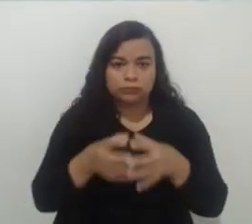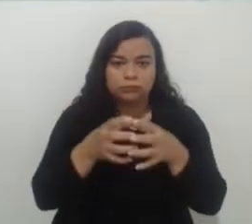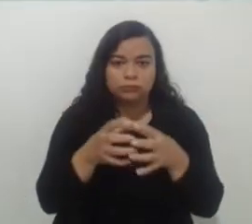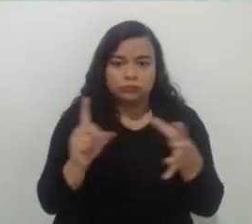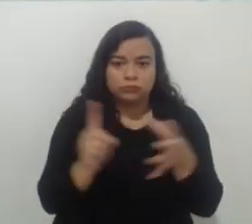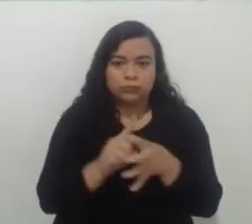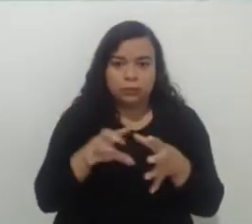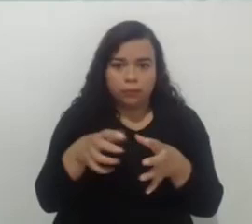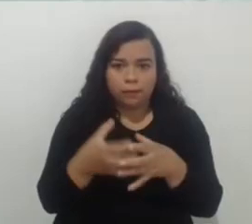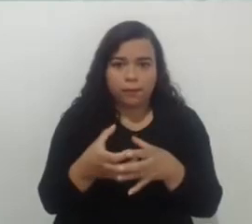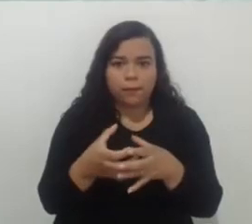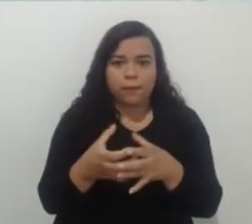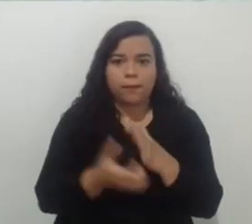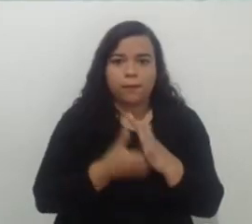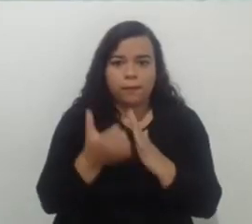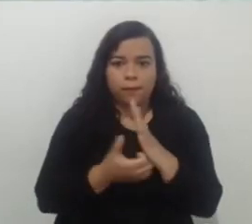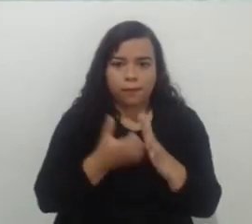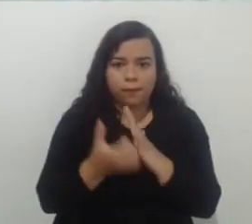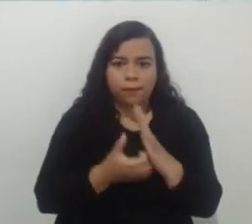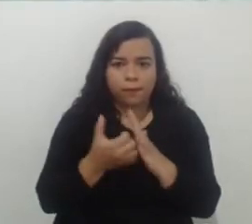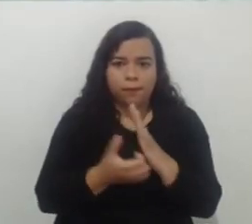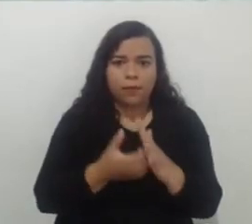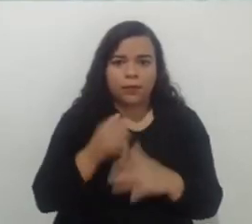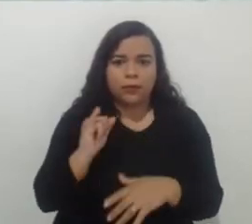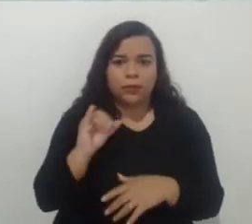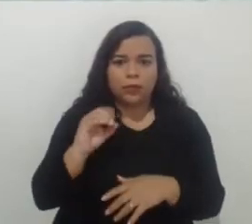da empresa Monte de Holanda, impetrante.